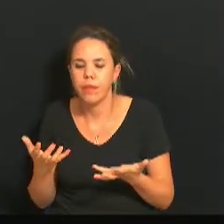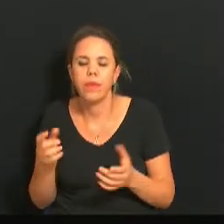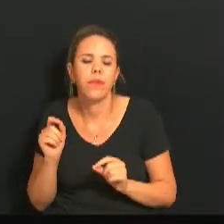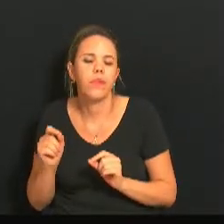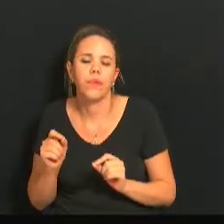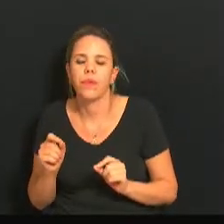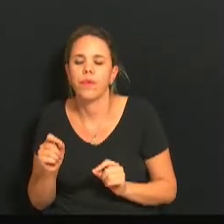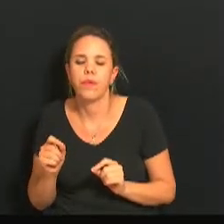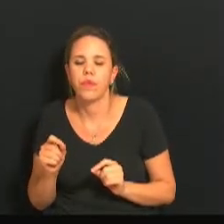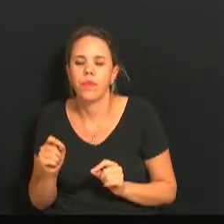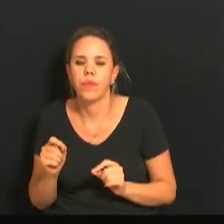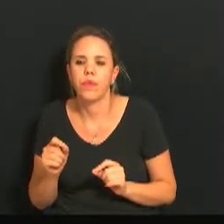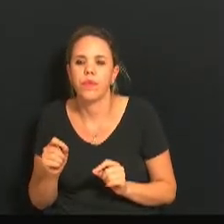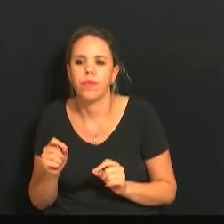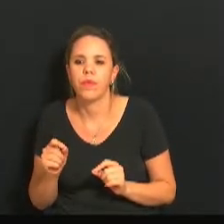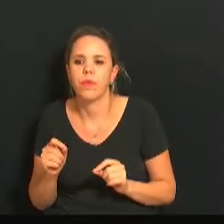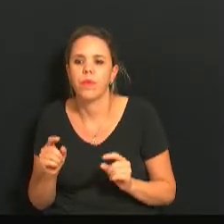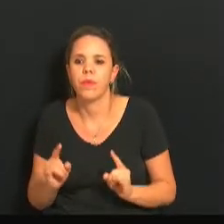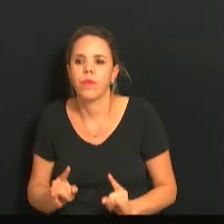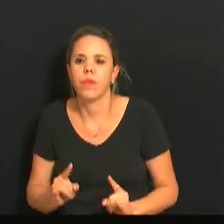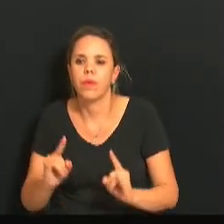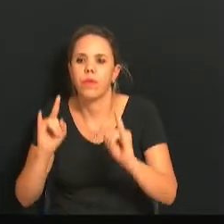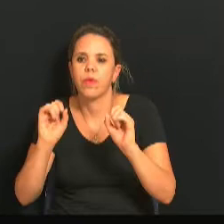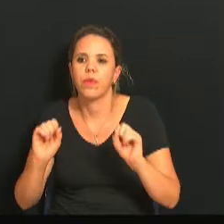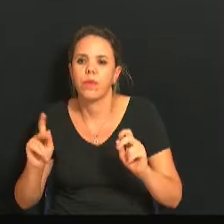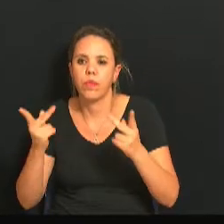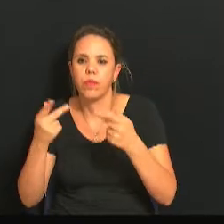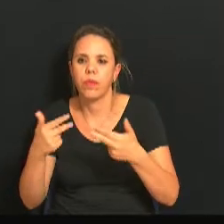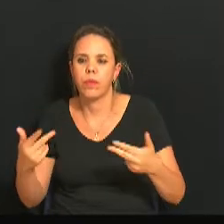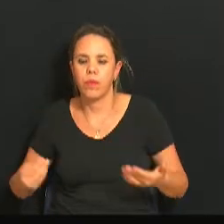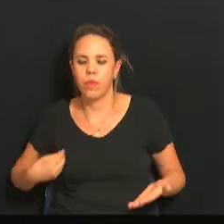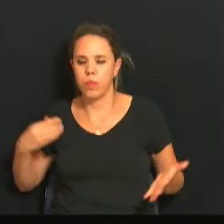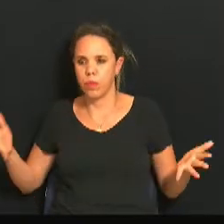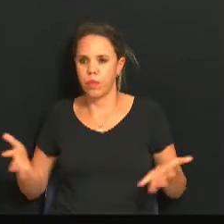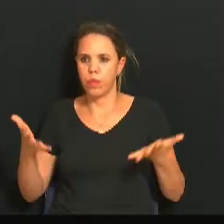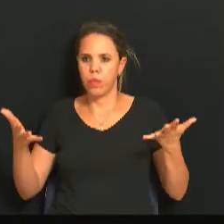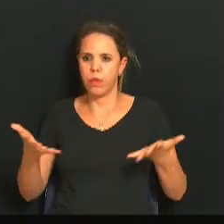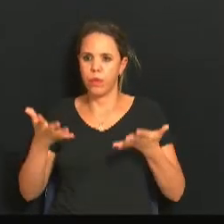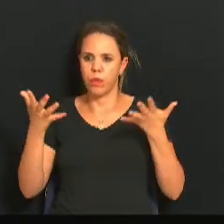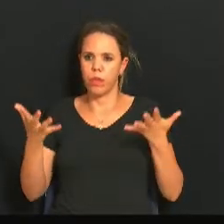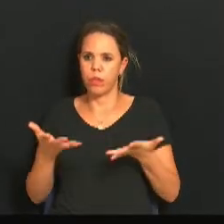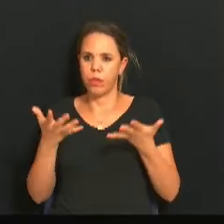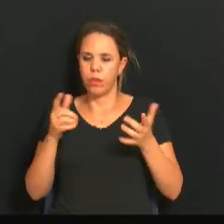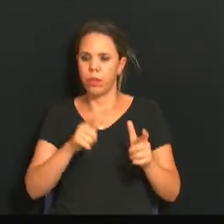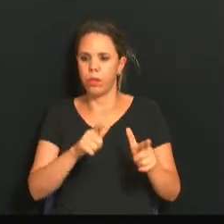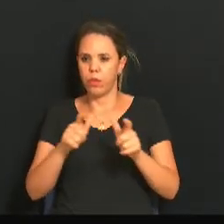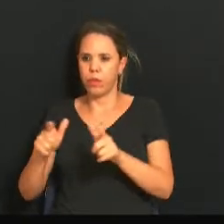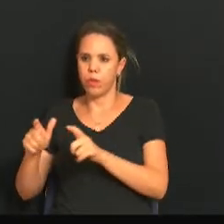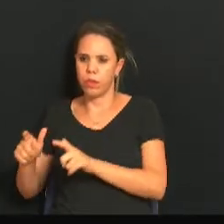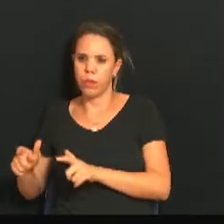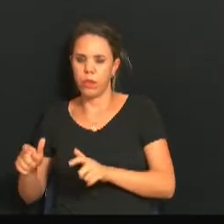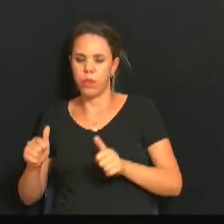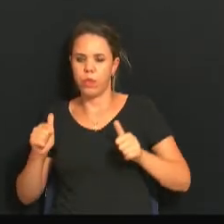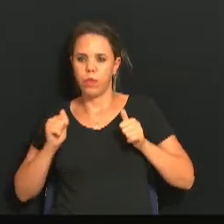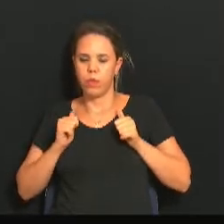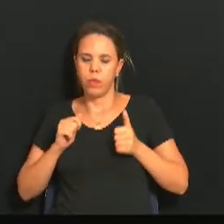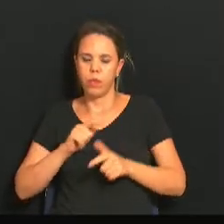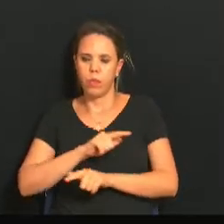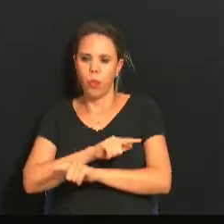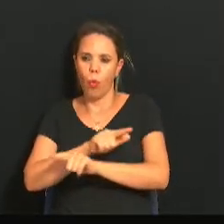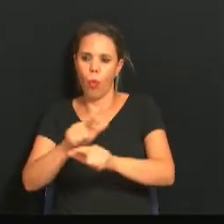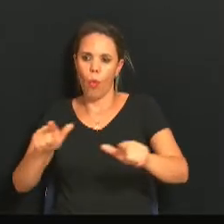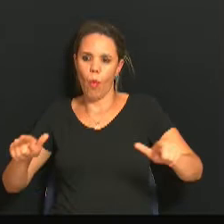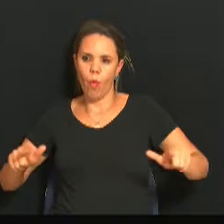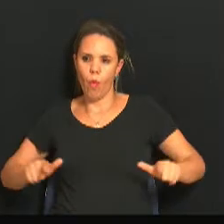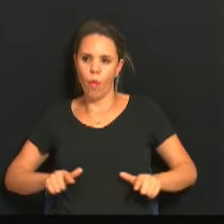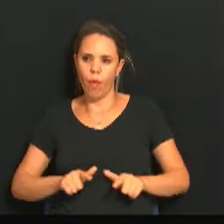queremos sexo e bebida que revitaliza aqueles espaços ociosos e nós temos ali